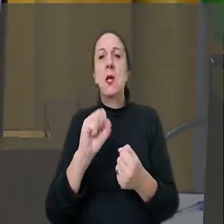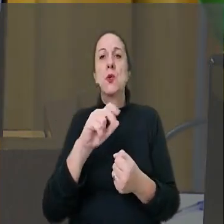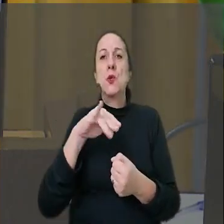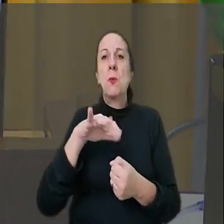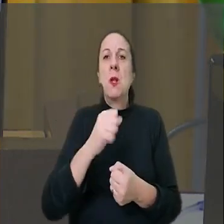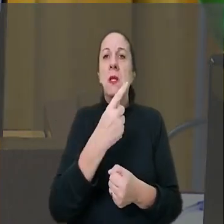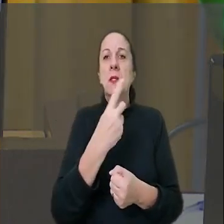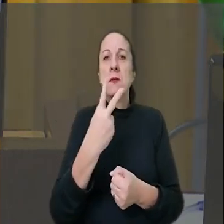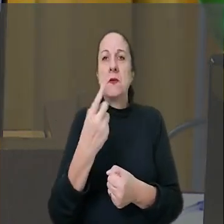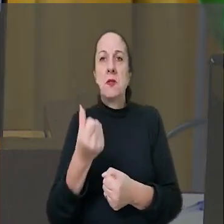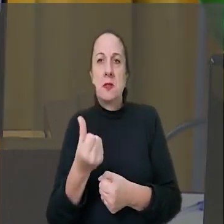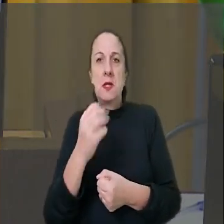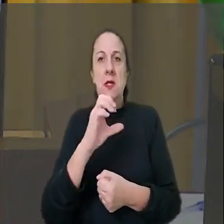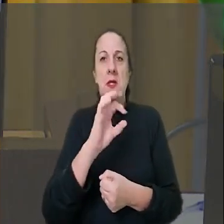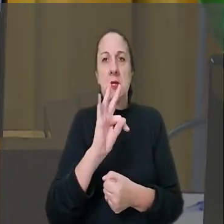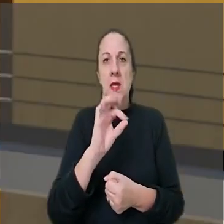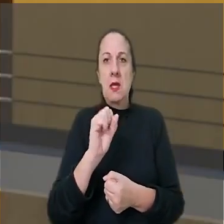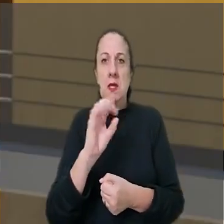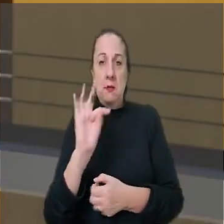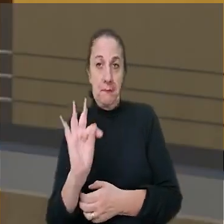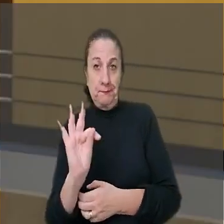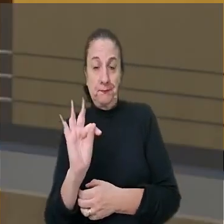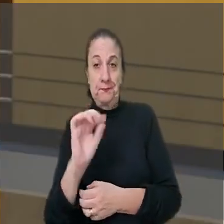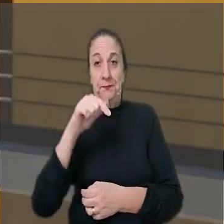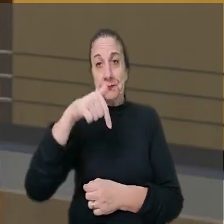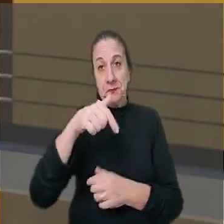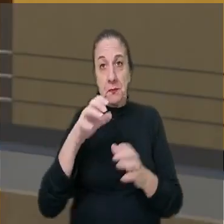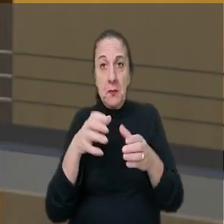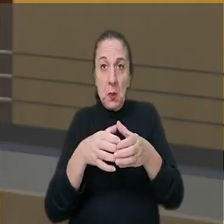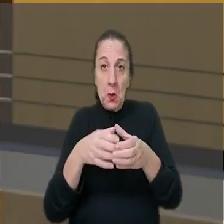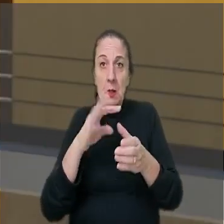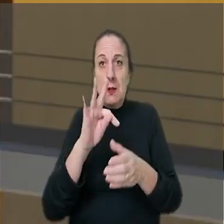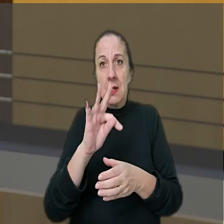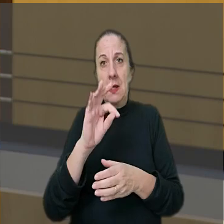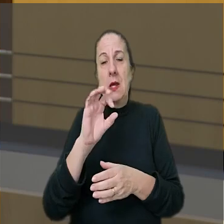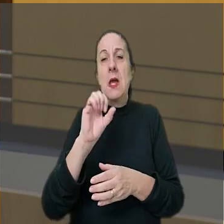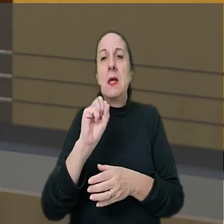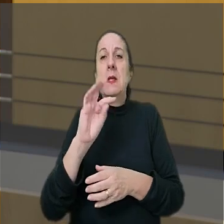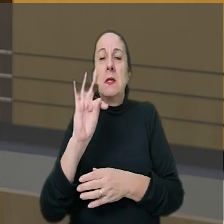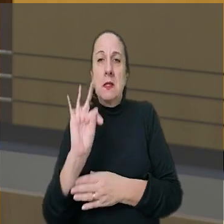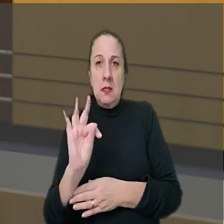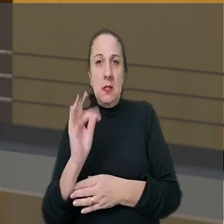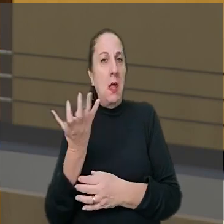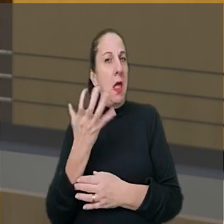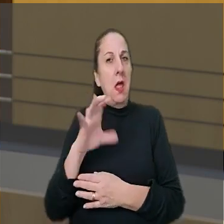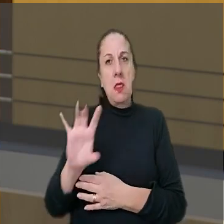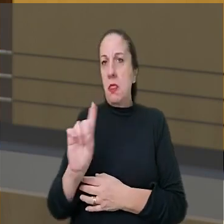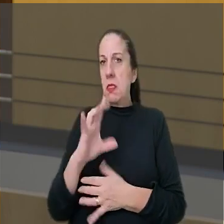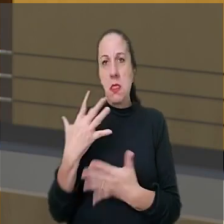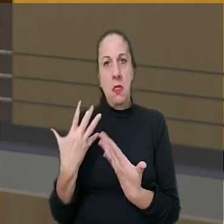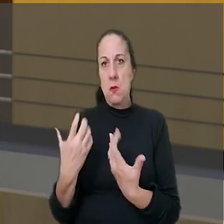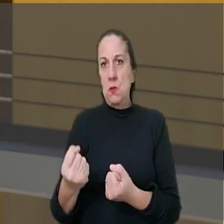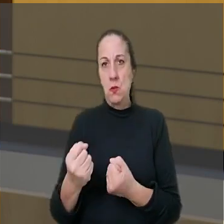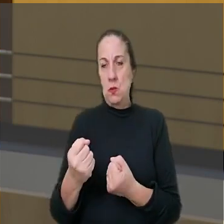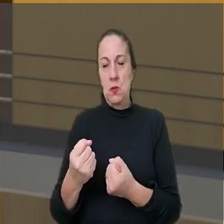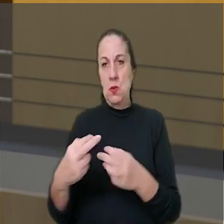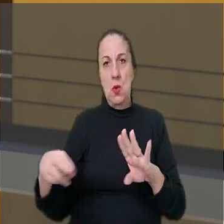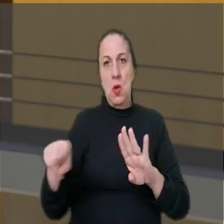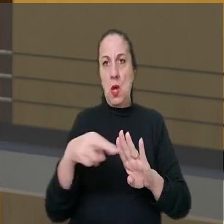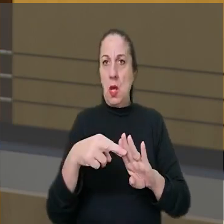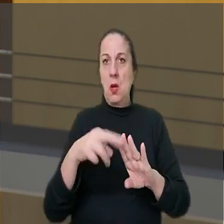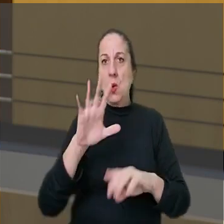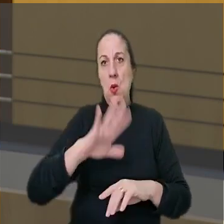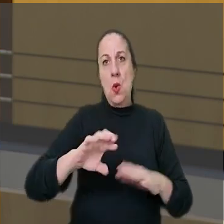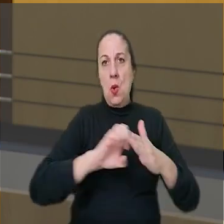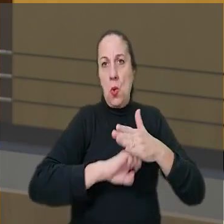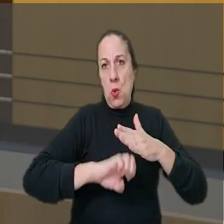súmula 126 do TST. Assim, a 7ª turma do Tribunal Superior do Trabalho rejeitou o recurso da União.